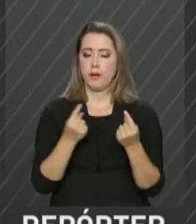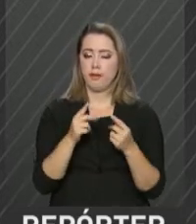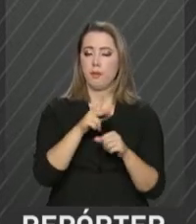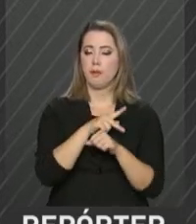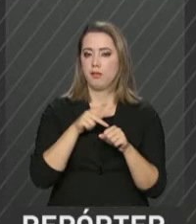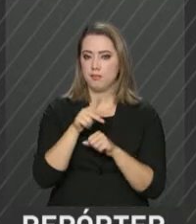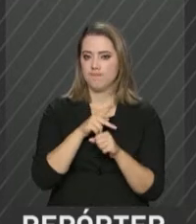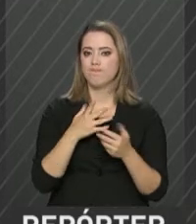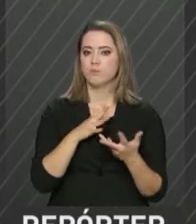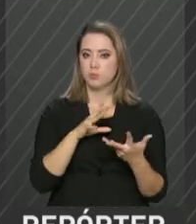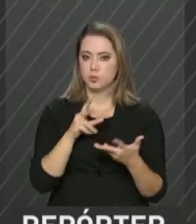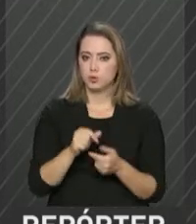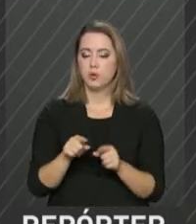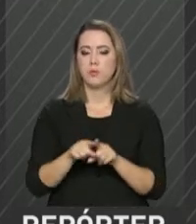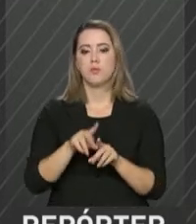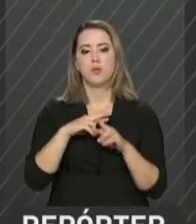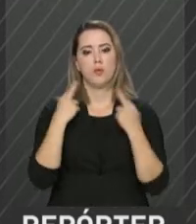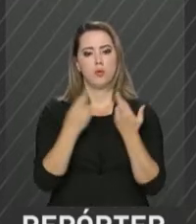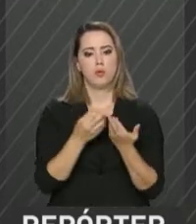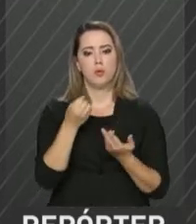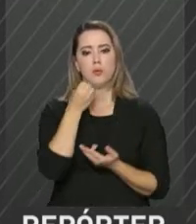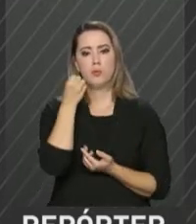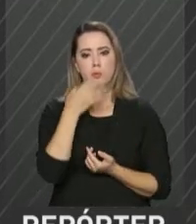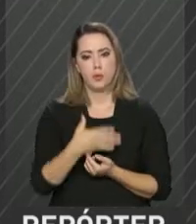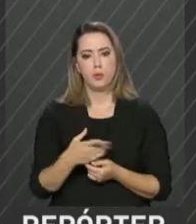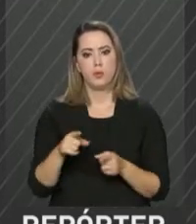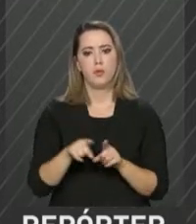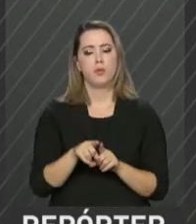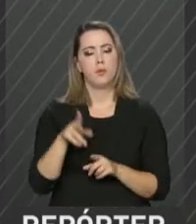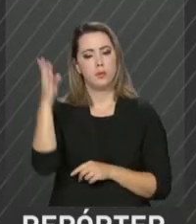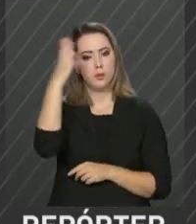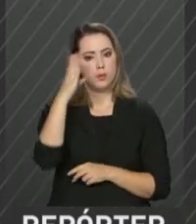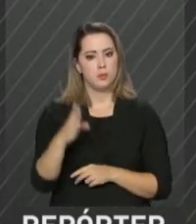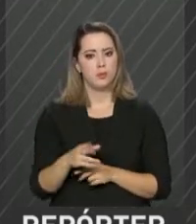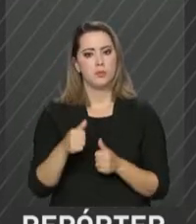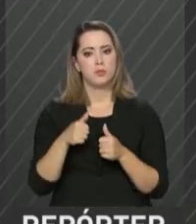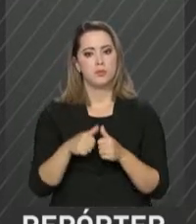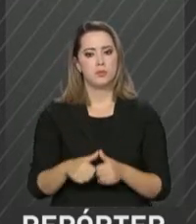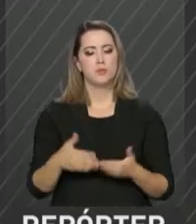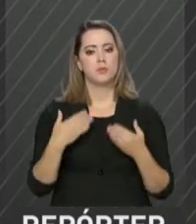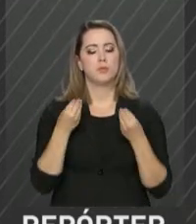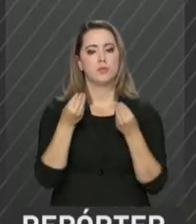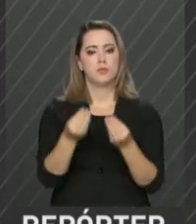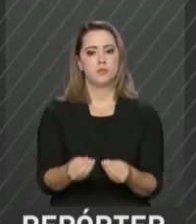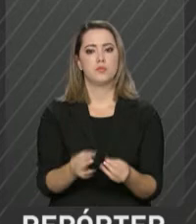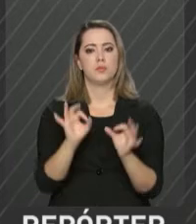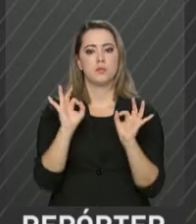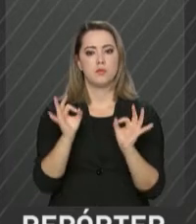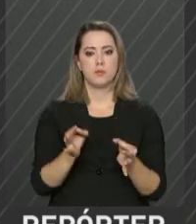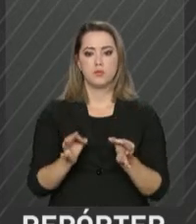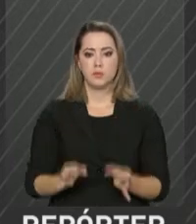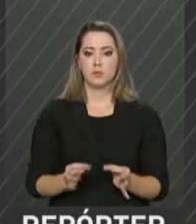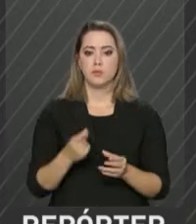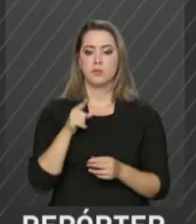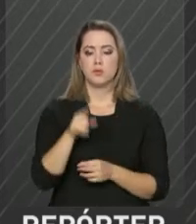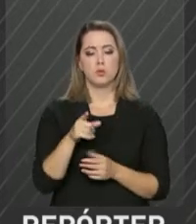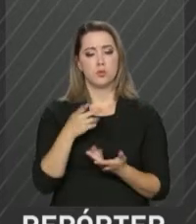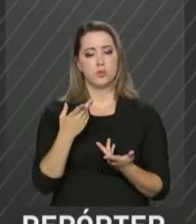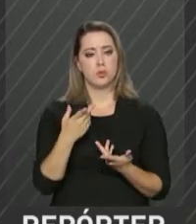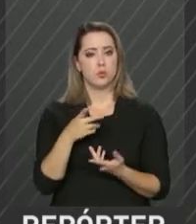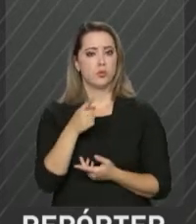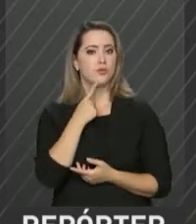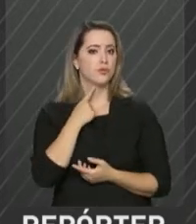interessante produtiva e como sempre o brasil deixando muito clara a sua posição